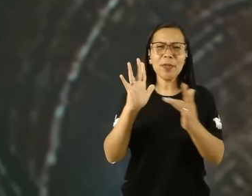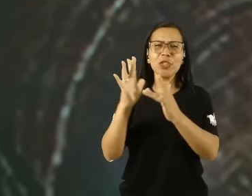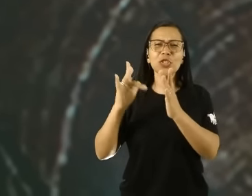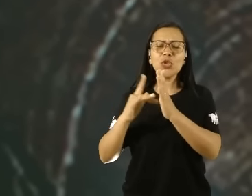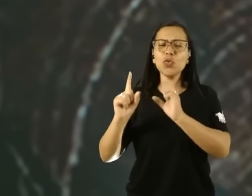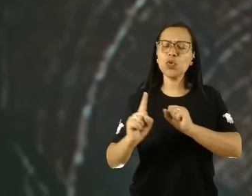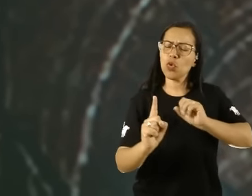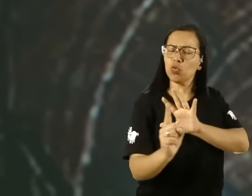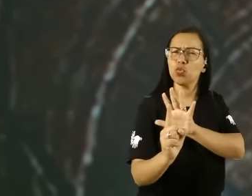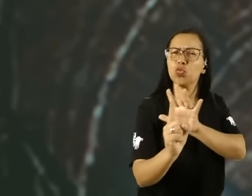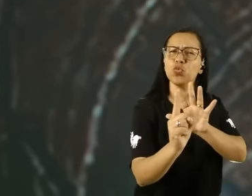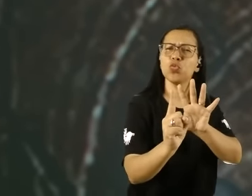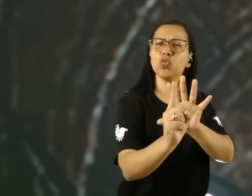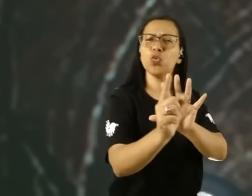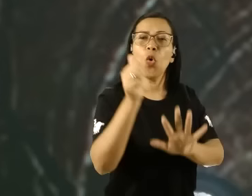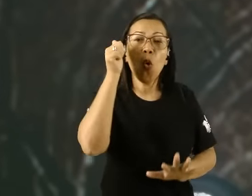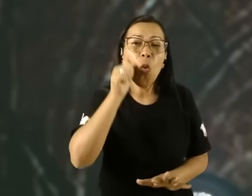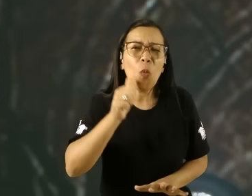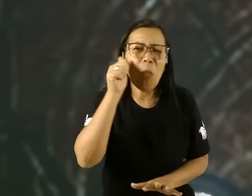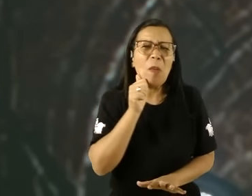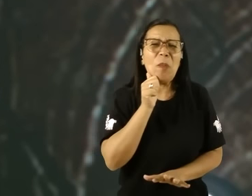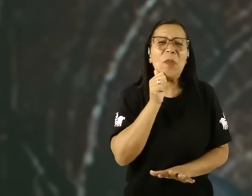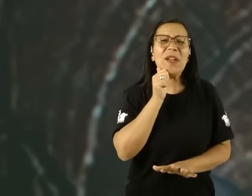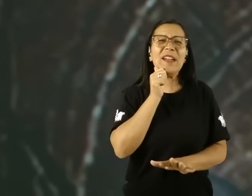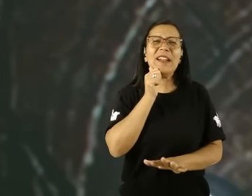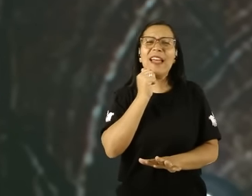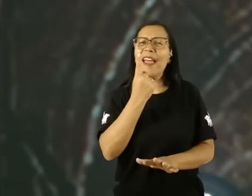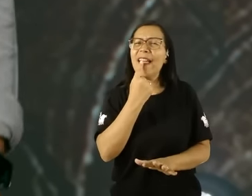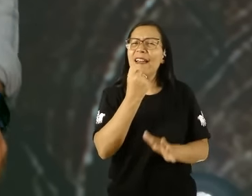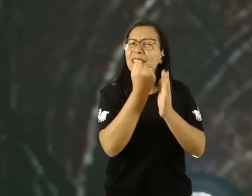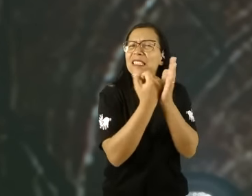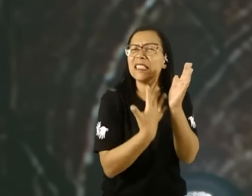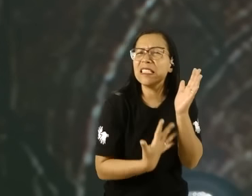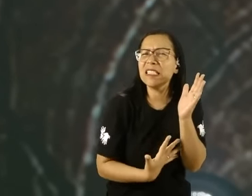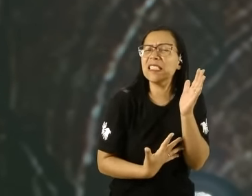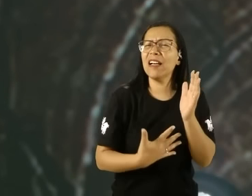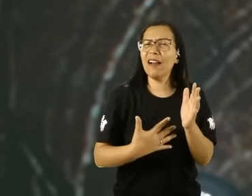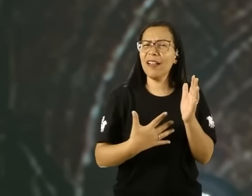veem uma senhora, uma moça que há 12 anos vivia de uma hemorragia, falando, fui eu que te toquei.